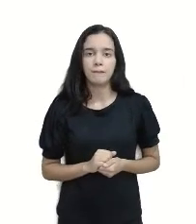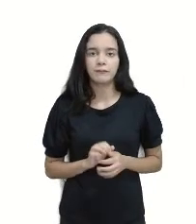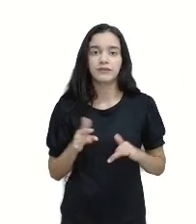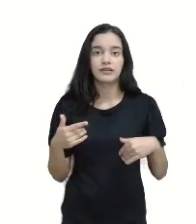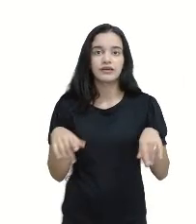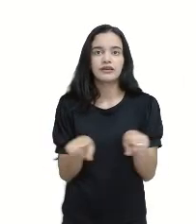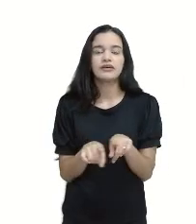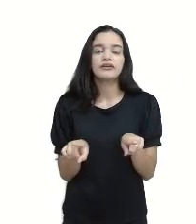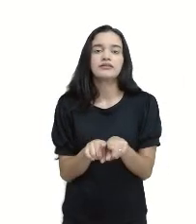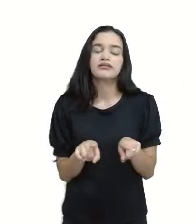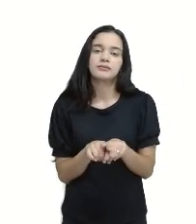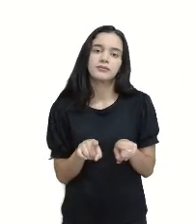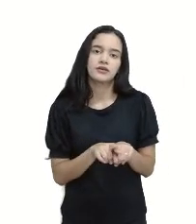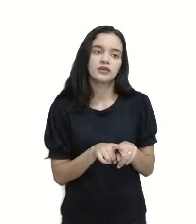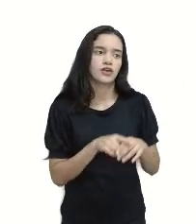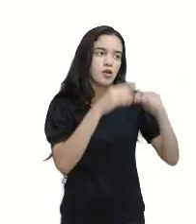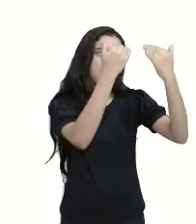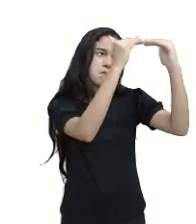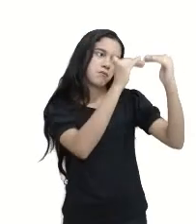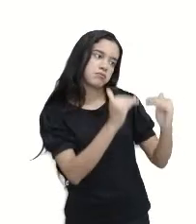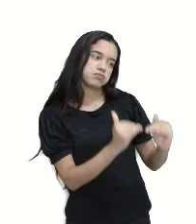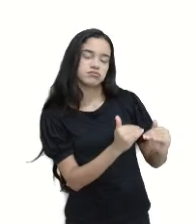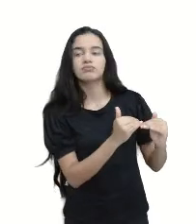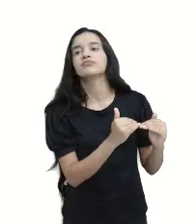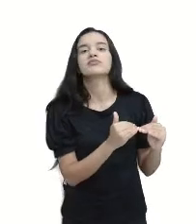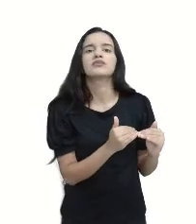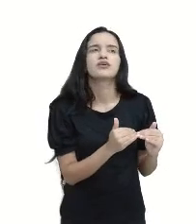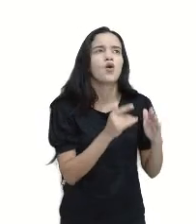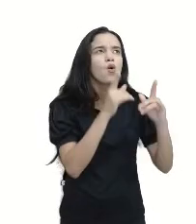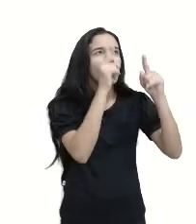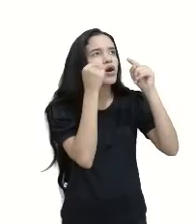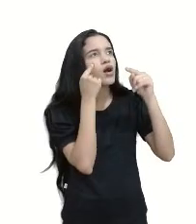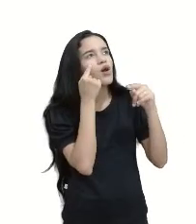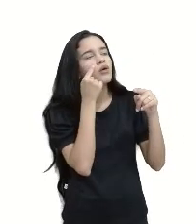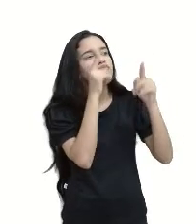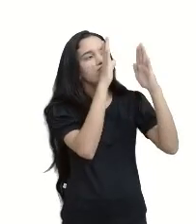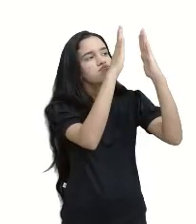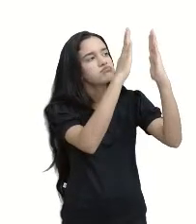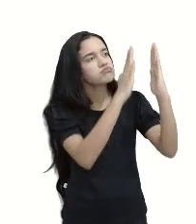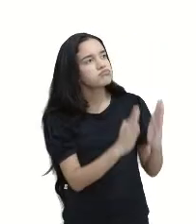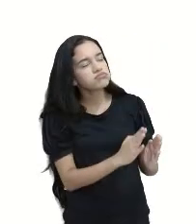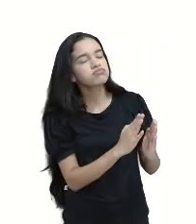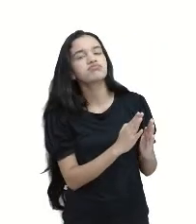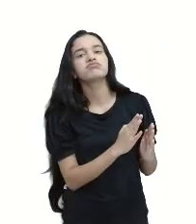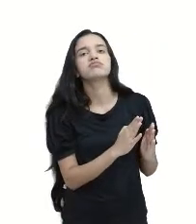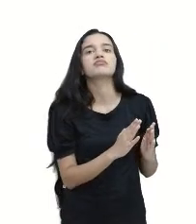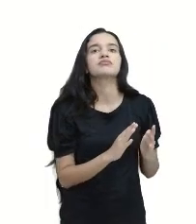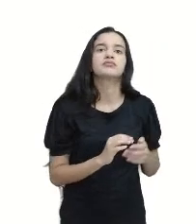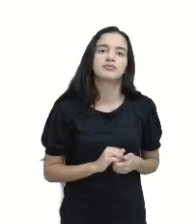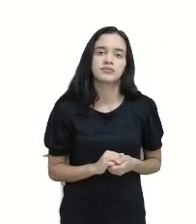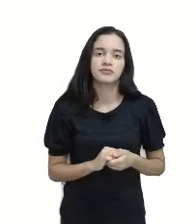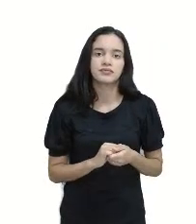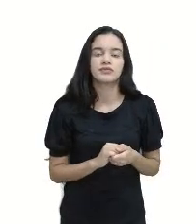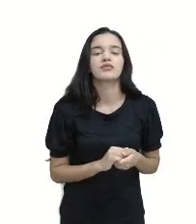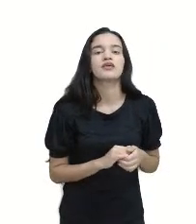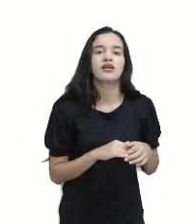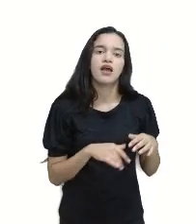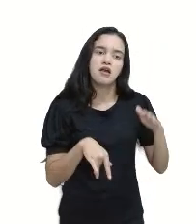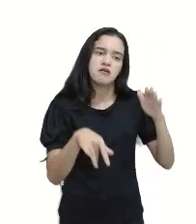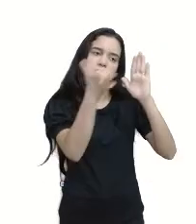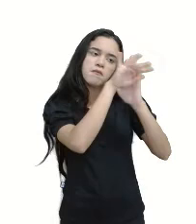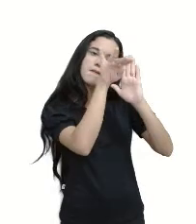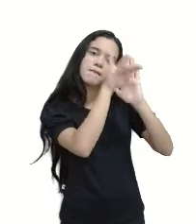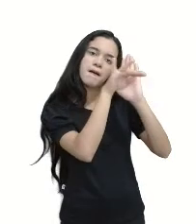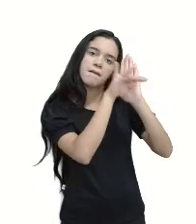E também de cima para baixo, como a prof fez agora, ó. Olhou lá para cima, pegou o hidrogênio e foi descendo, ó. Lírio,